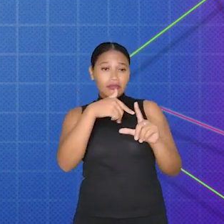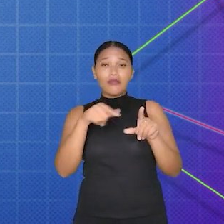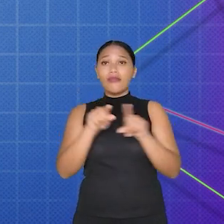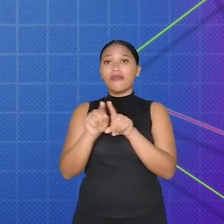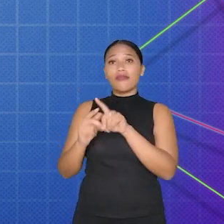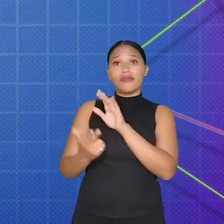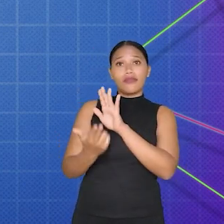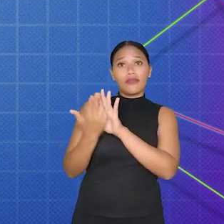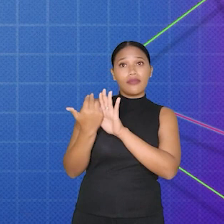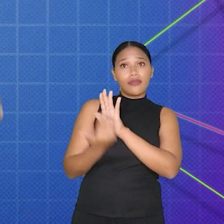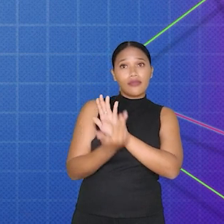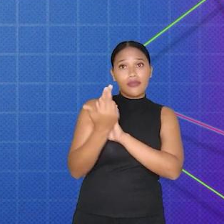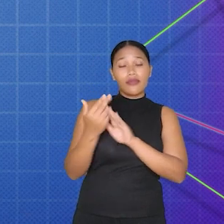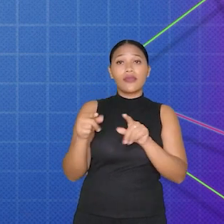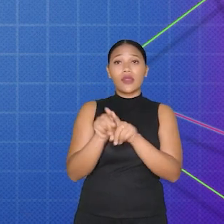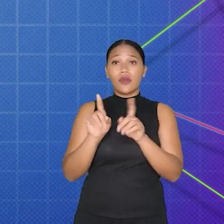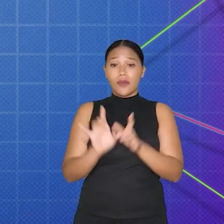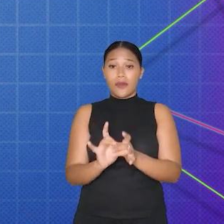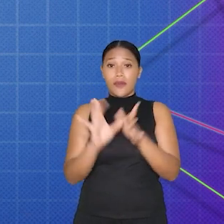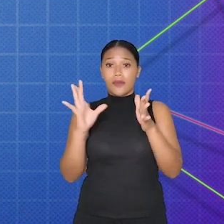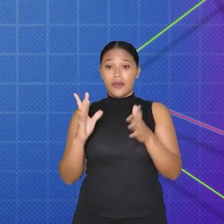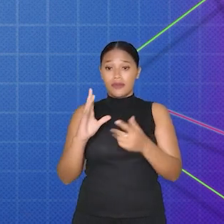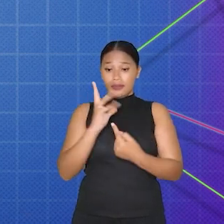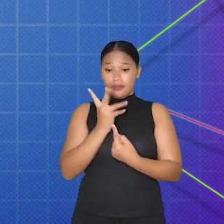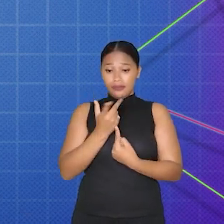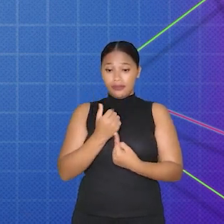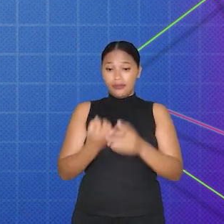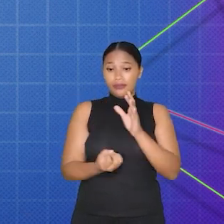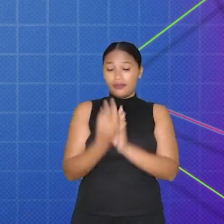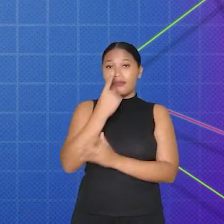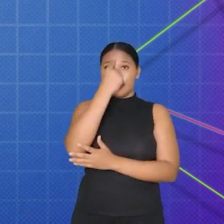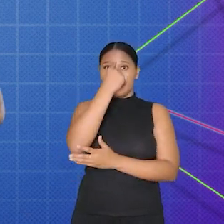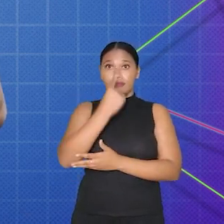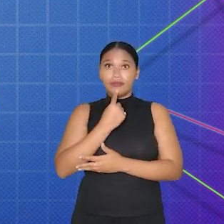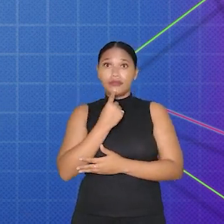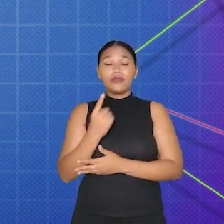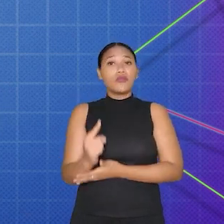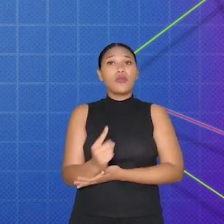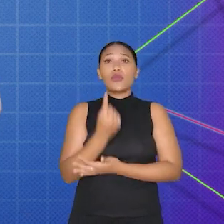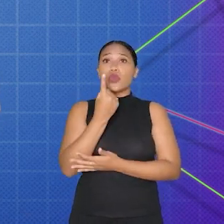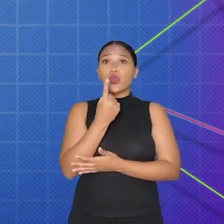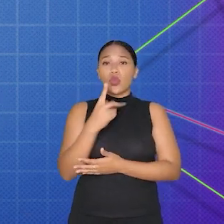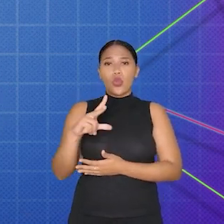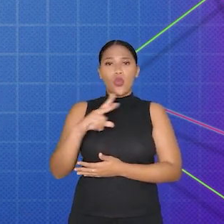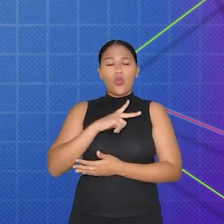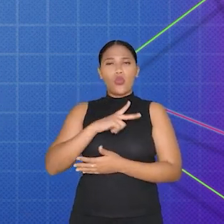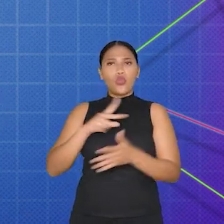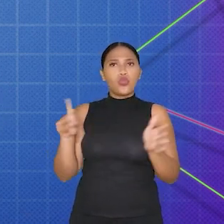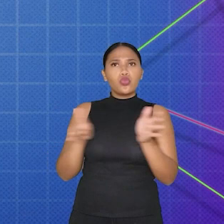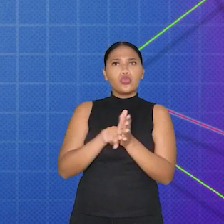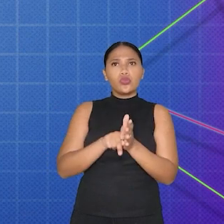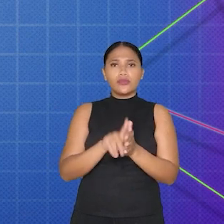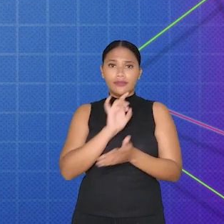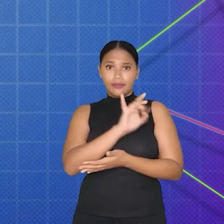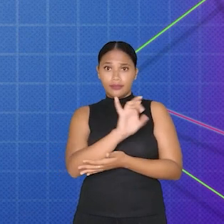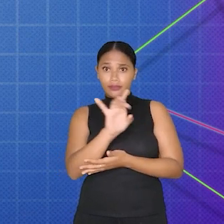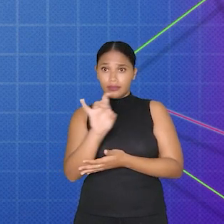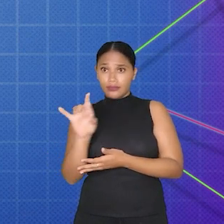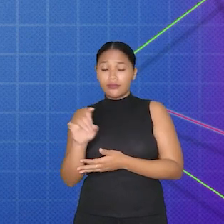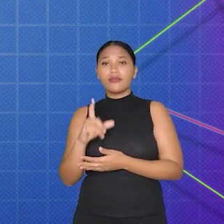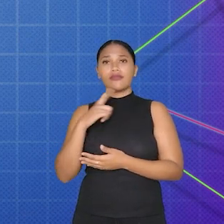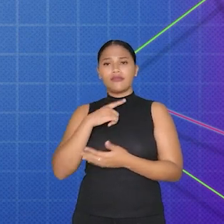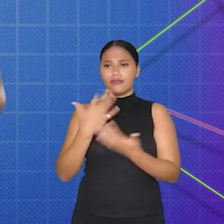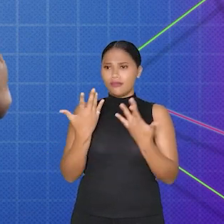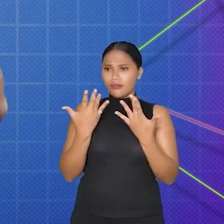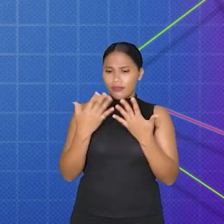ilustrações e animações. A pixel art é uma técnica que permite ao artista criar imagens com estilo único e personalizado. Cada